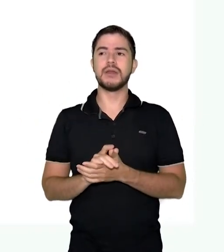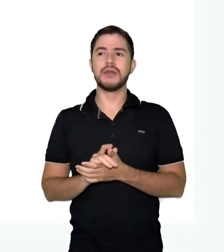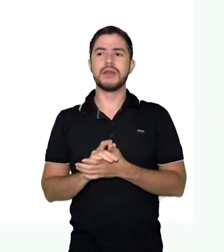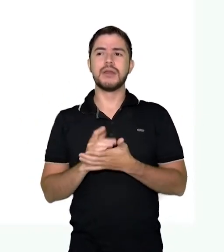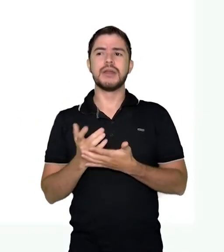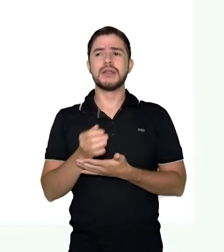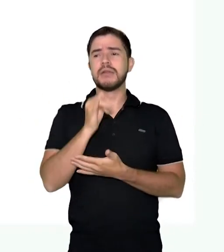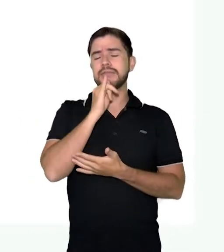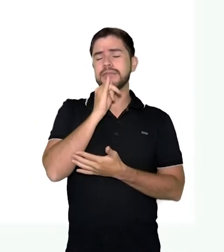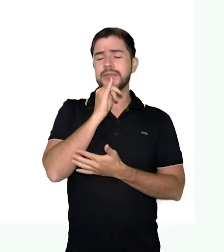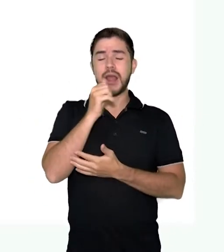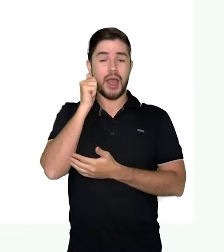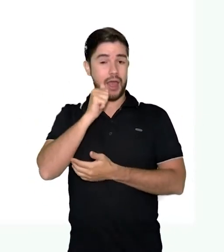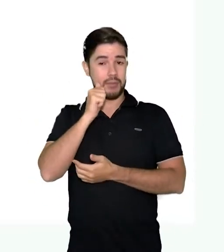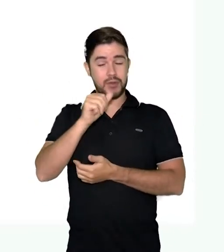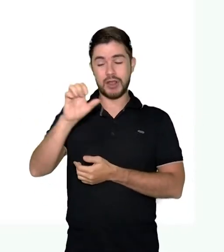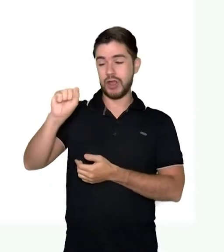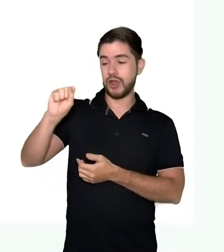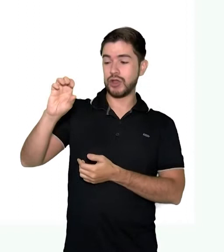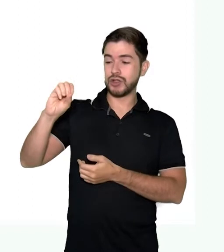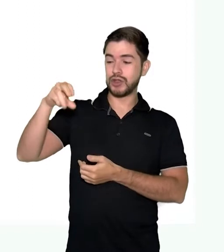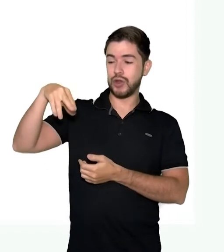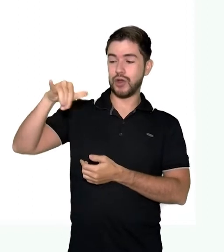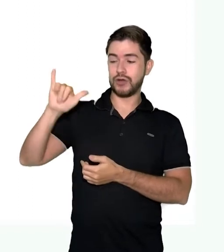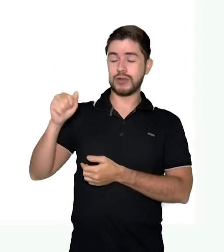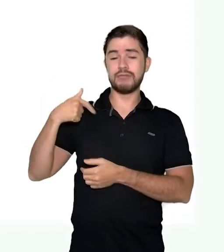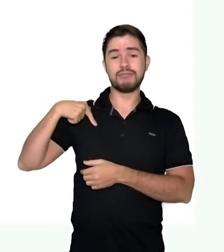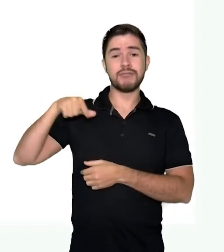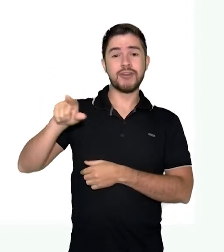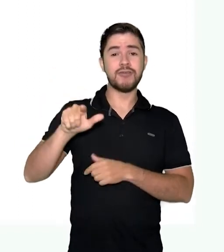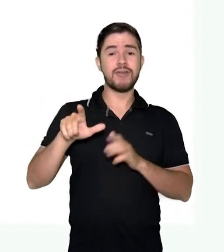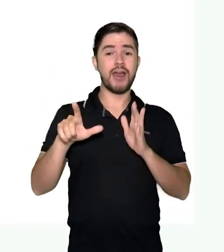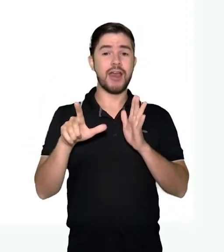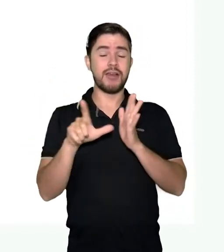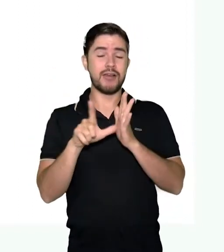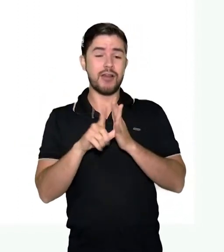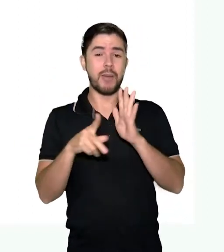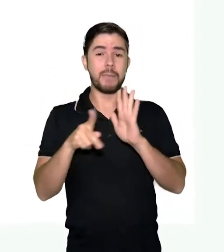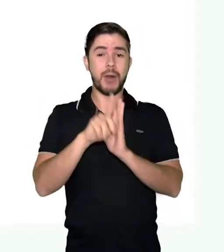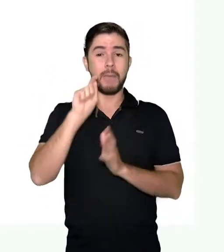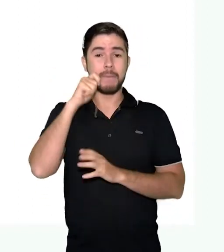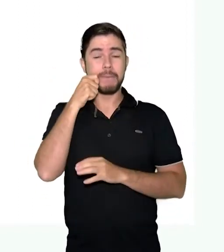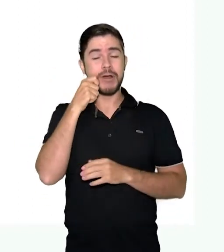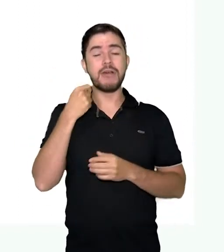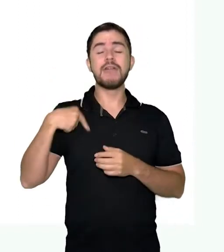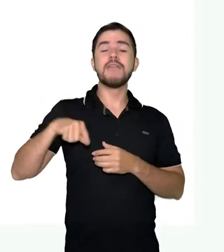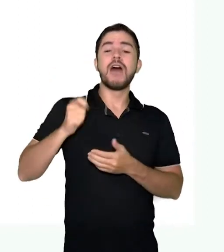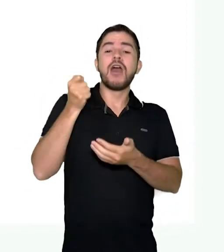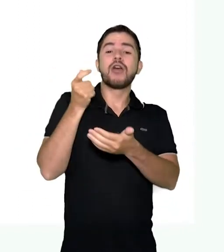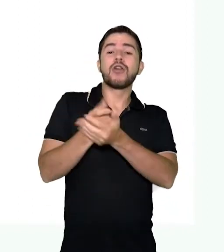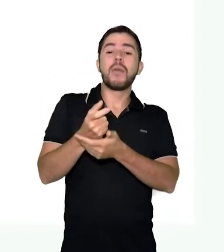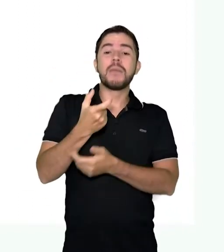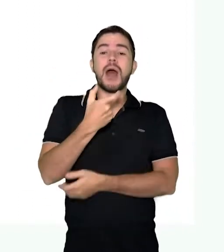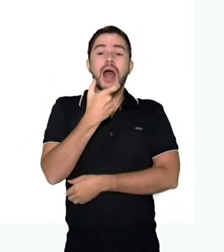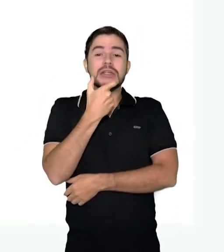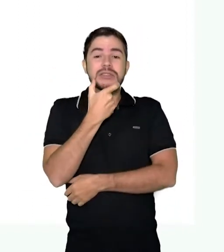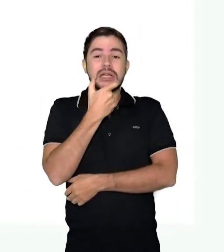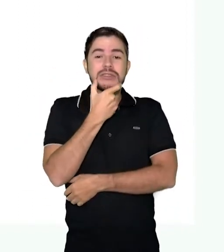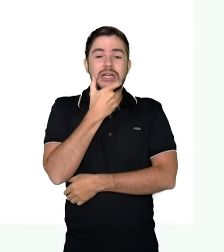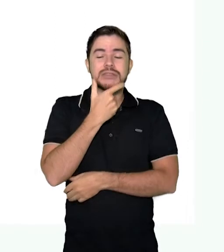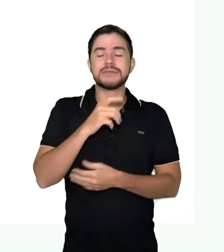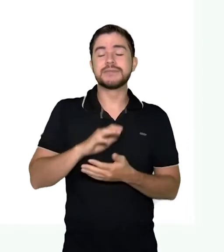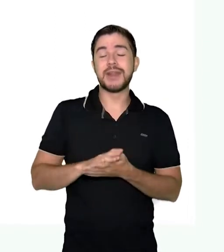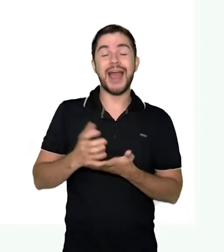Sônia, ela vai lá numa padaria e vai comprar biscoitos. Quando chega lá, ela quer brincar com o